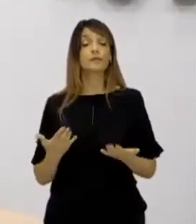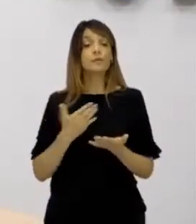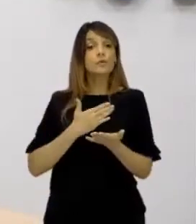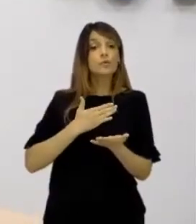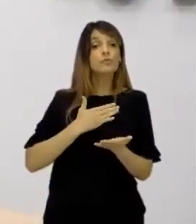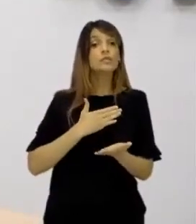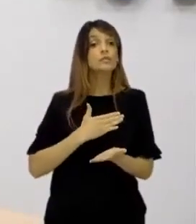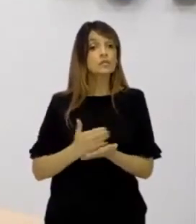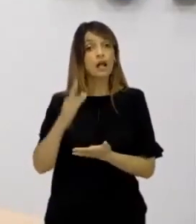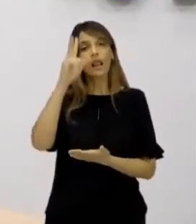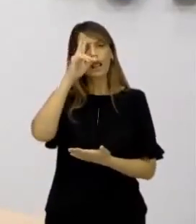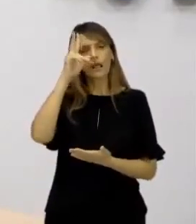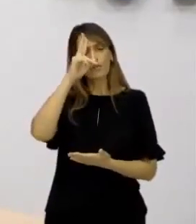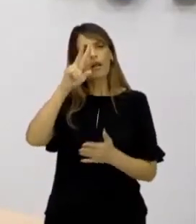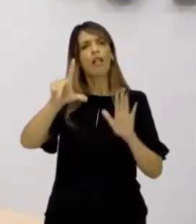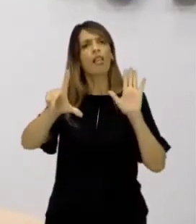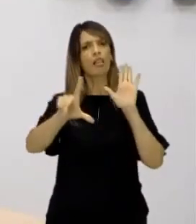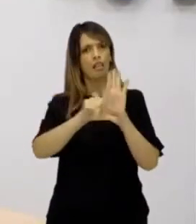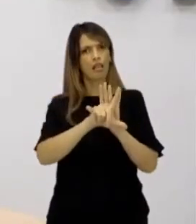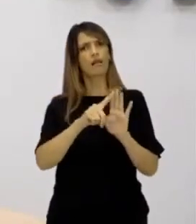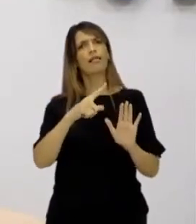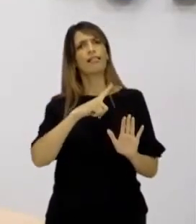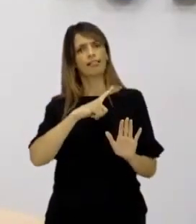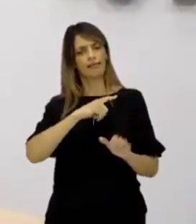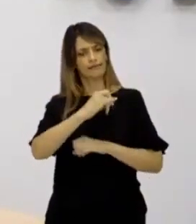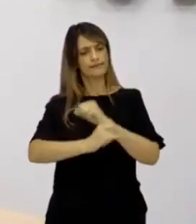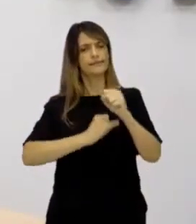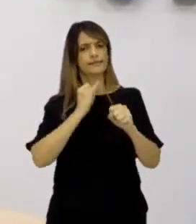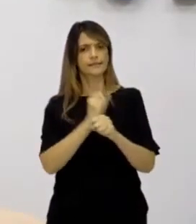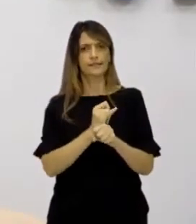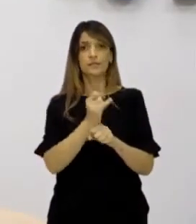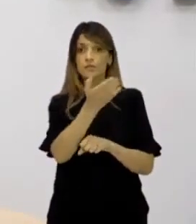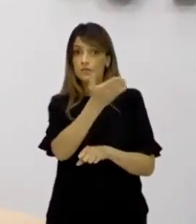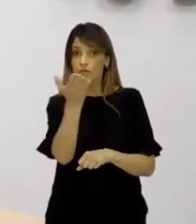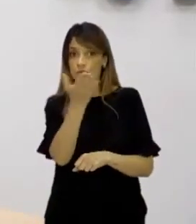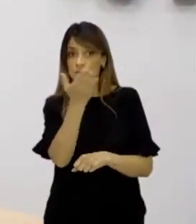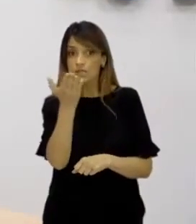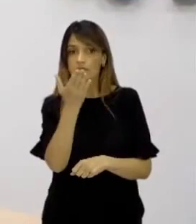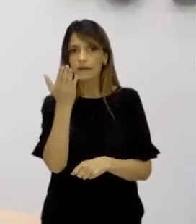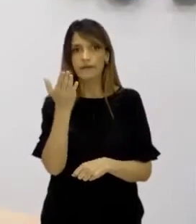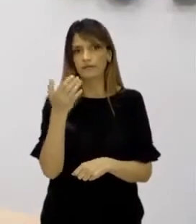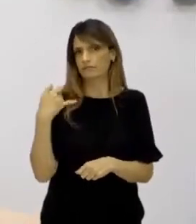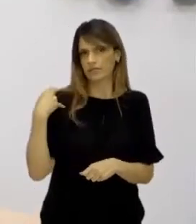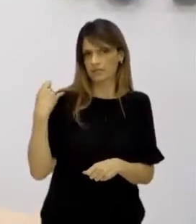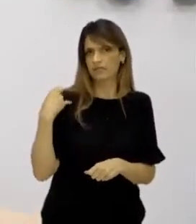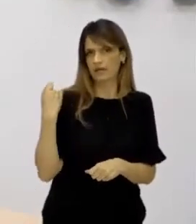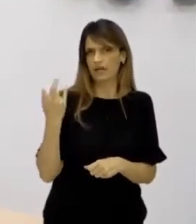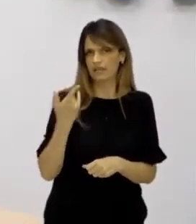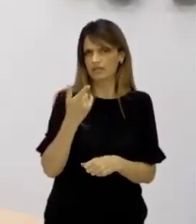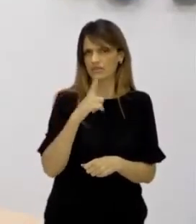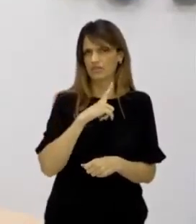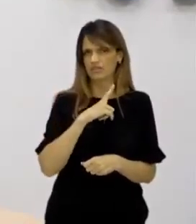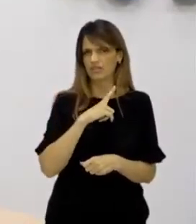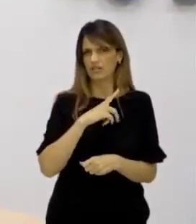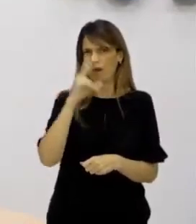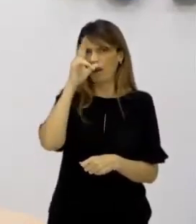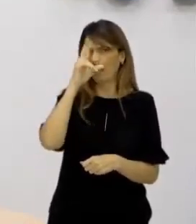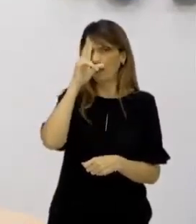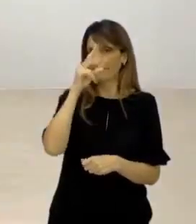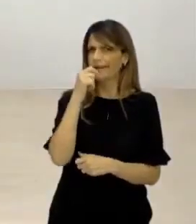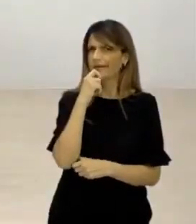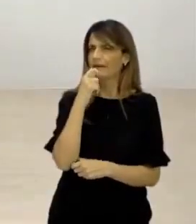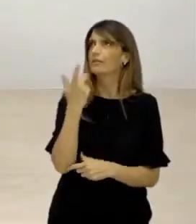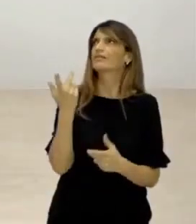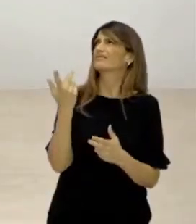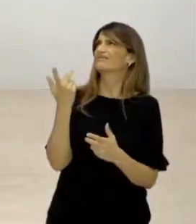existe sim uma legislação aí da internet. Vocês aí já têm idade mais ou menos para lembrar, para lembrar eu também não sei, que